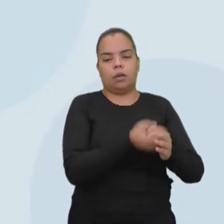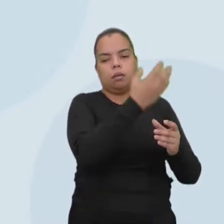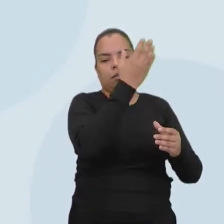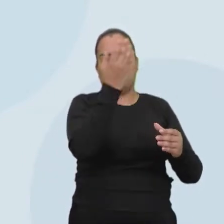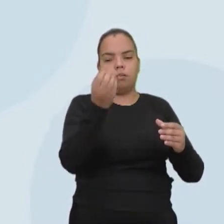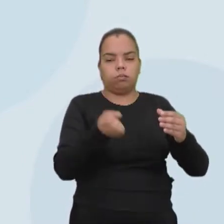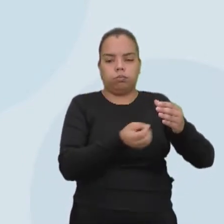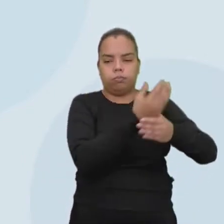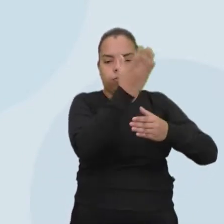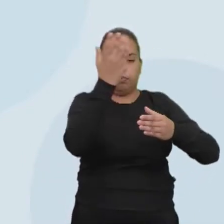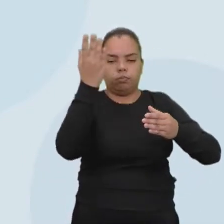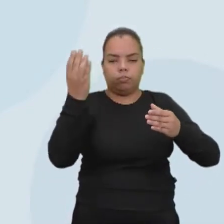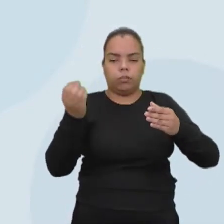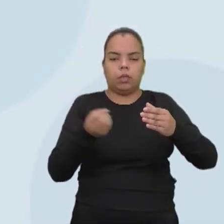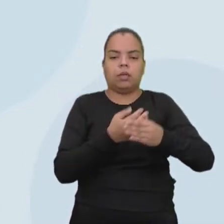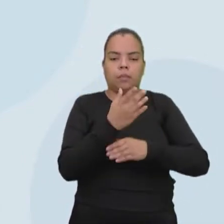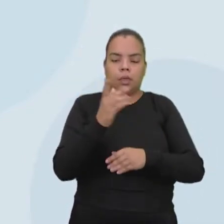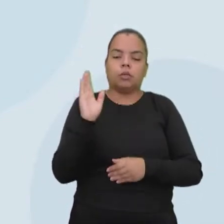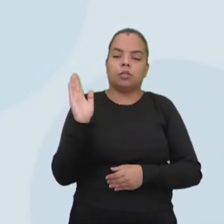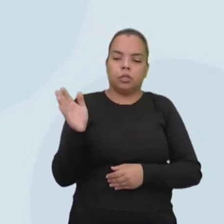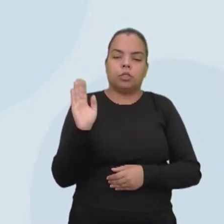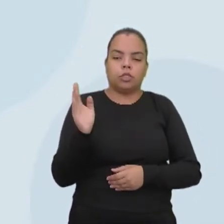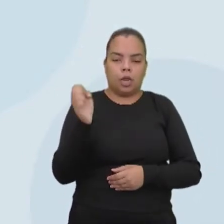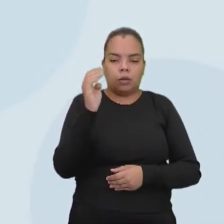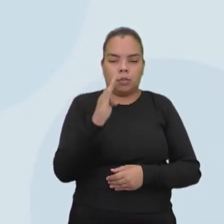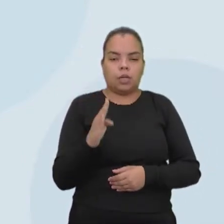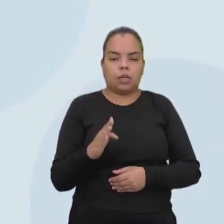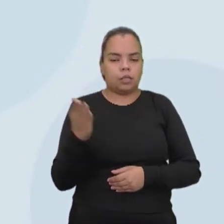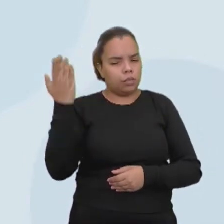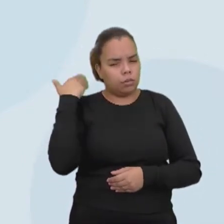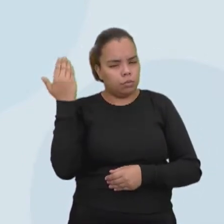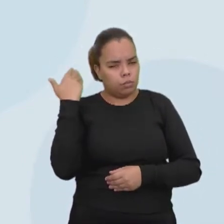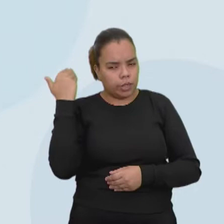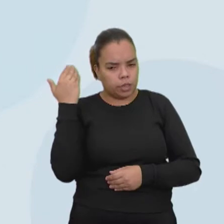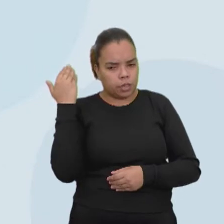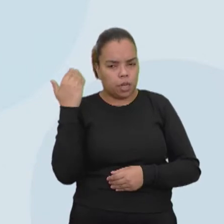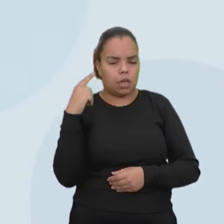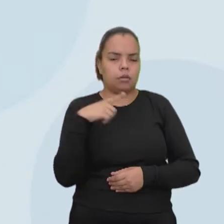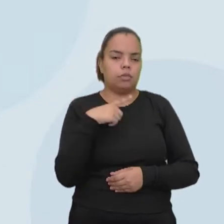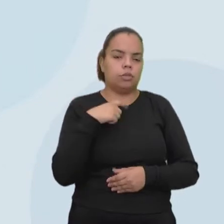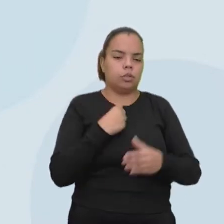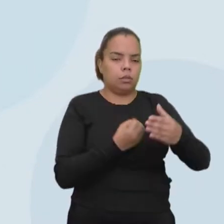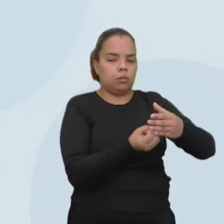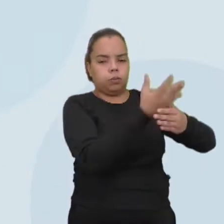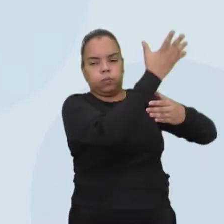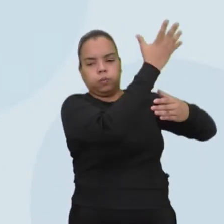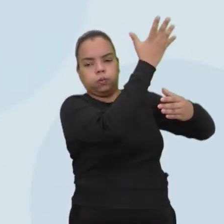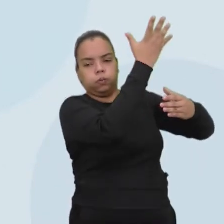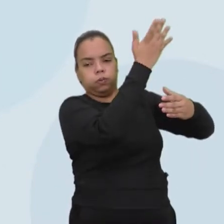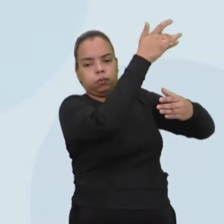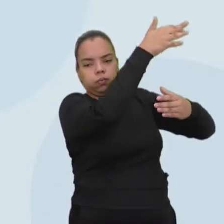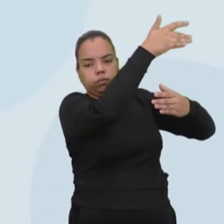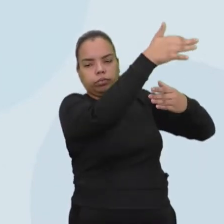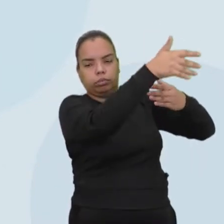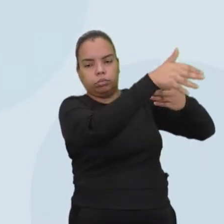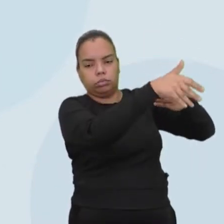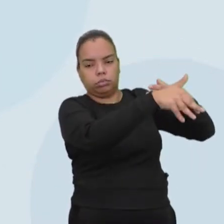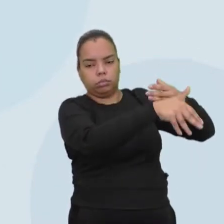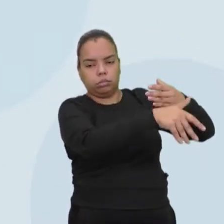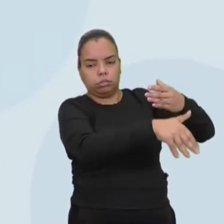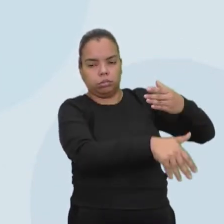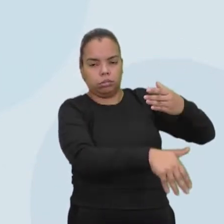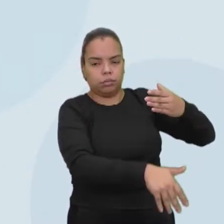porque teve já vulcanismo aqui aqui no Brasil, né? Então aí areias sopradas pelo vento e cascalhos caídos de suas